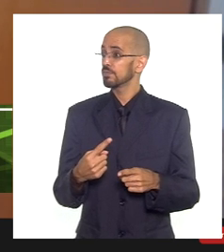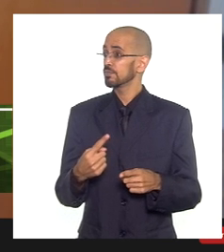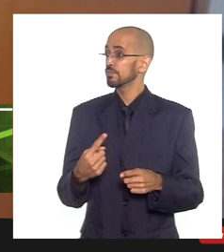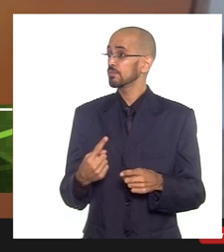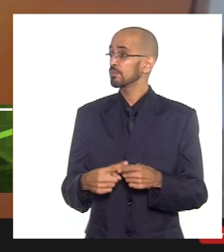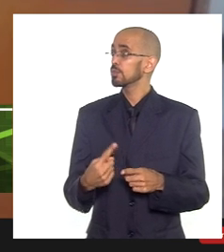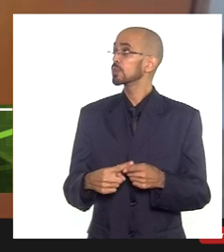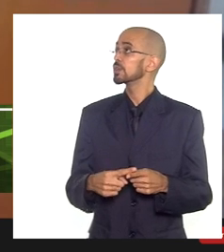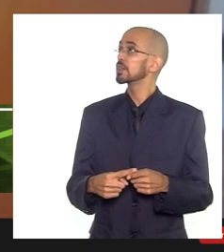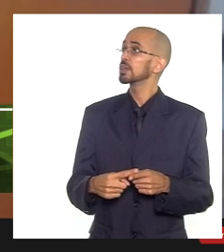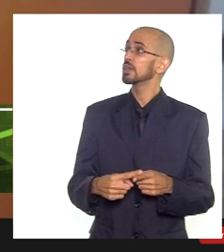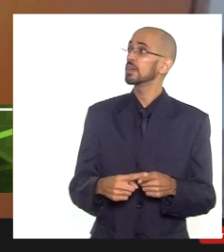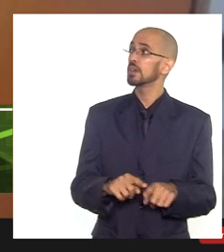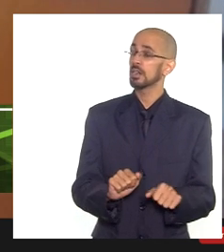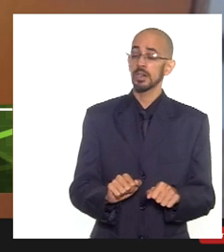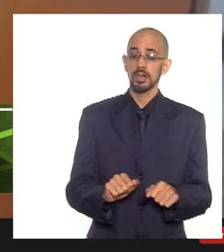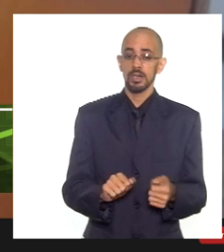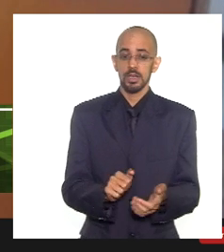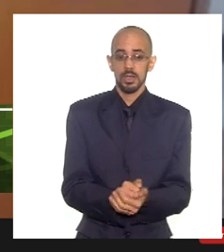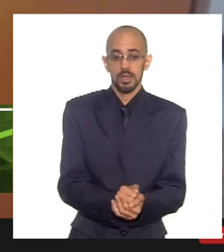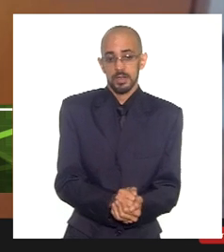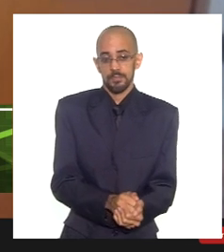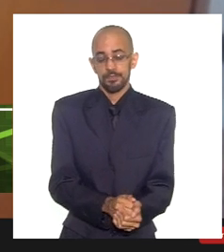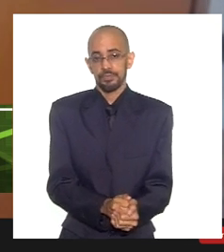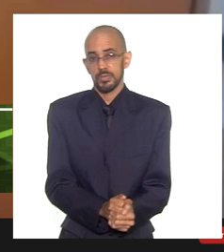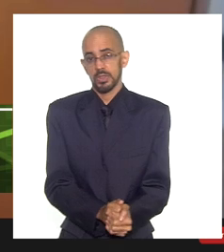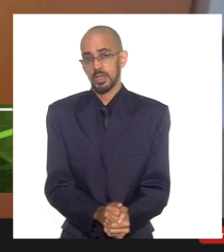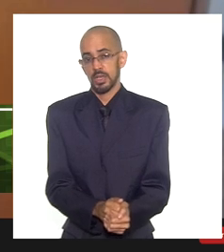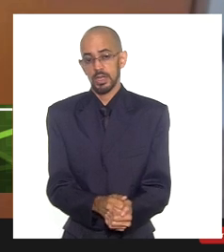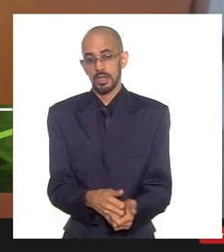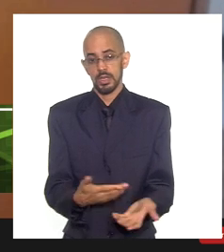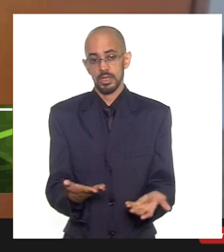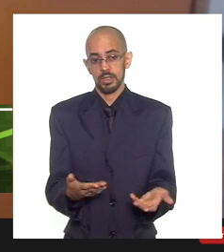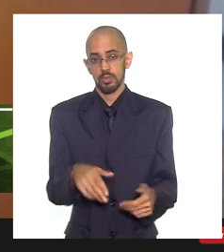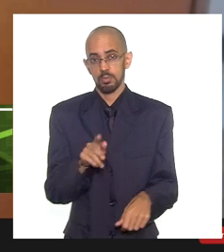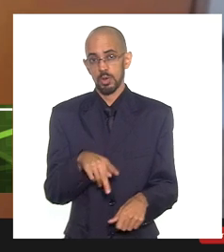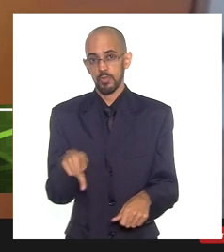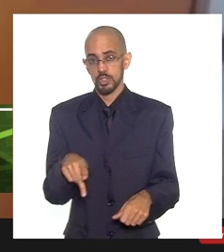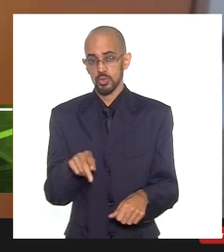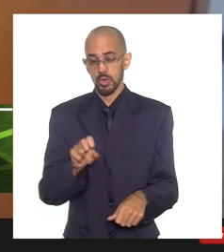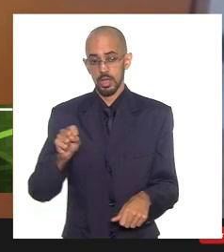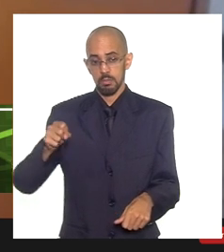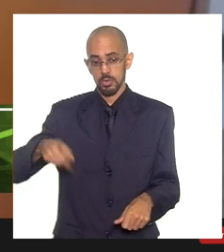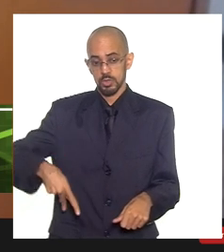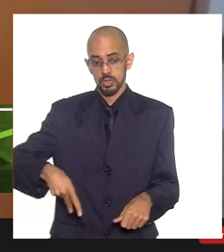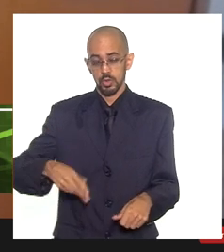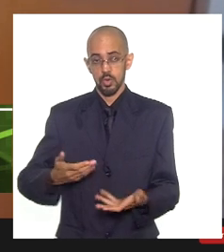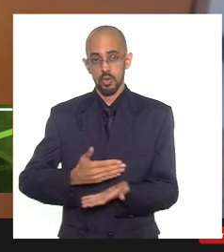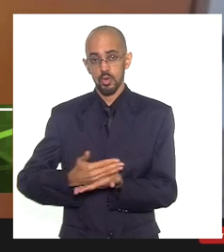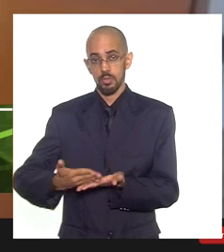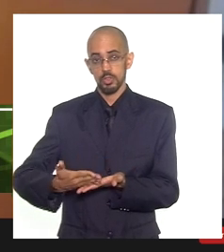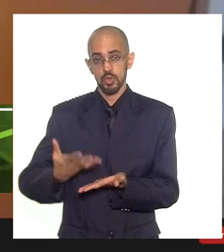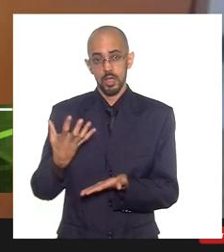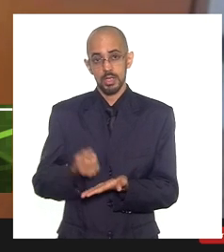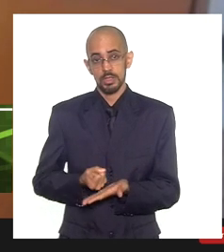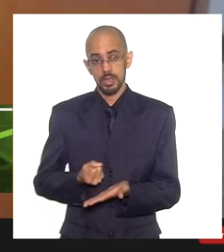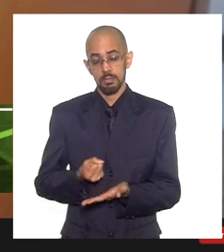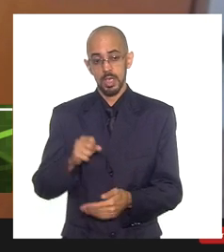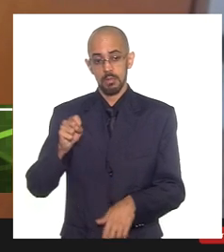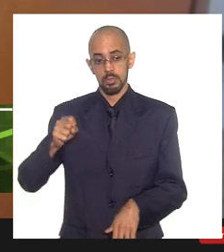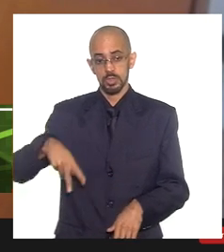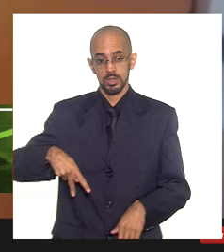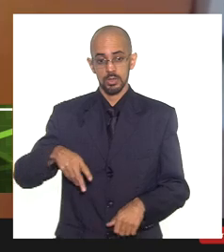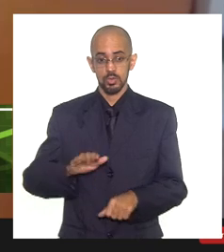queria que todos se colocassem na posição daquele professor que se aposentou começou a receber ADE na aposentadoria